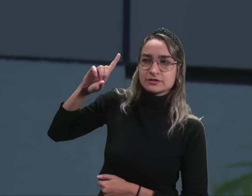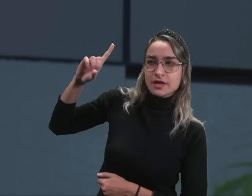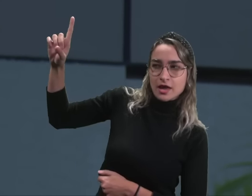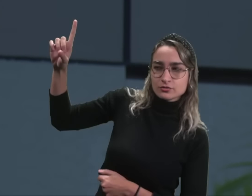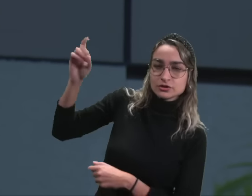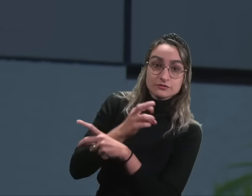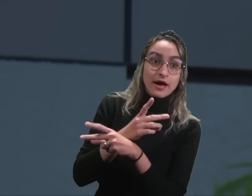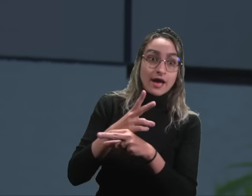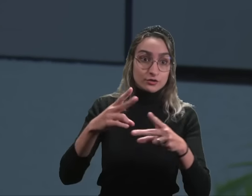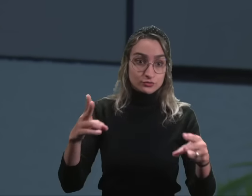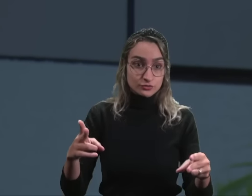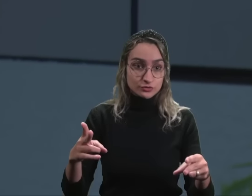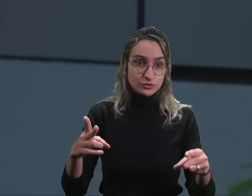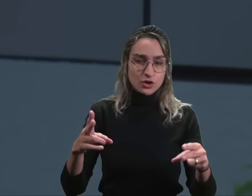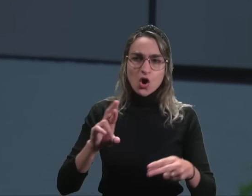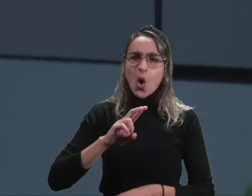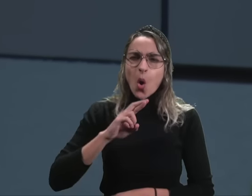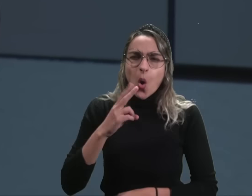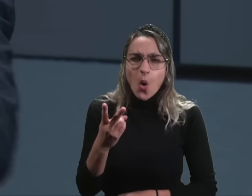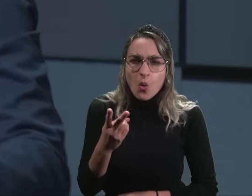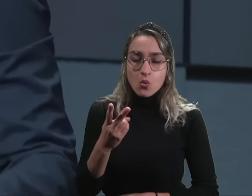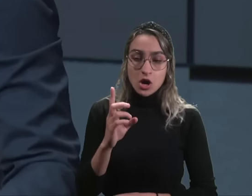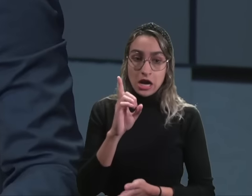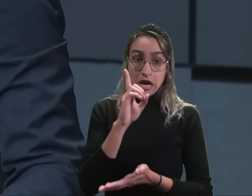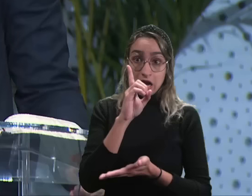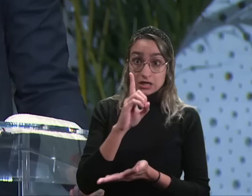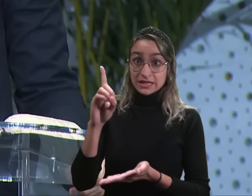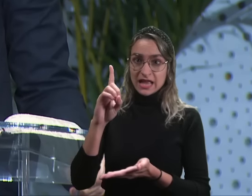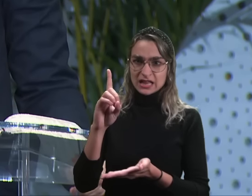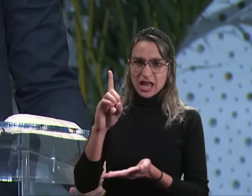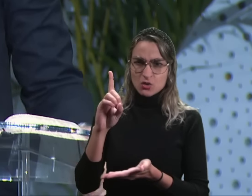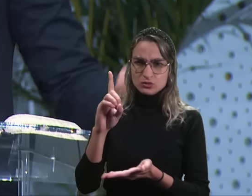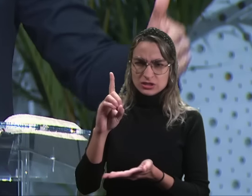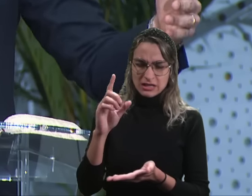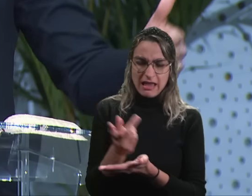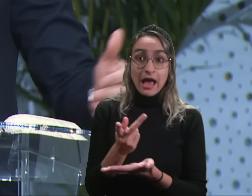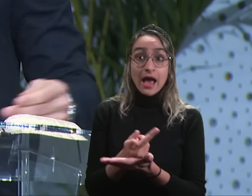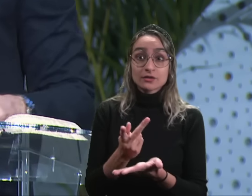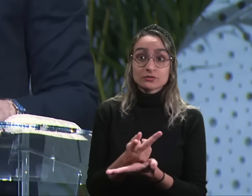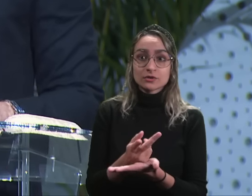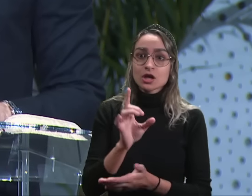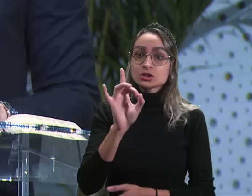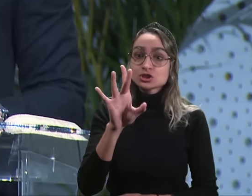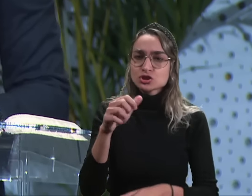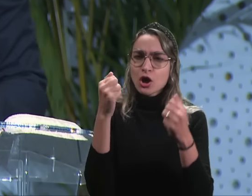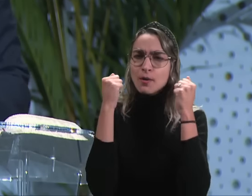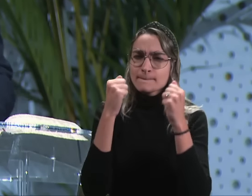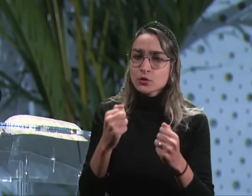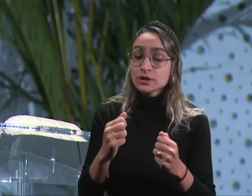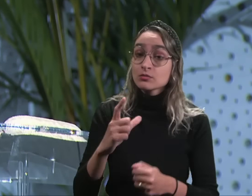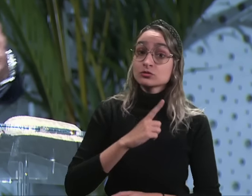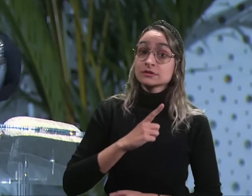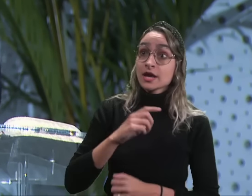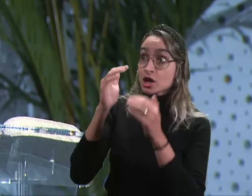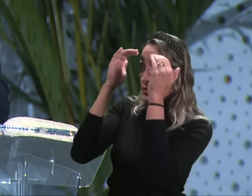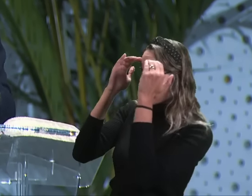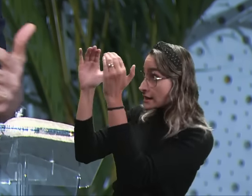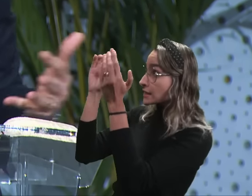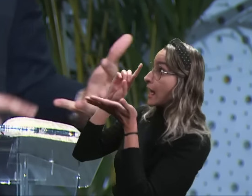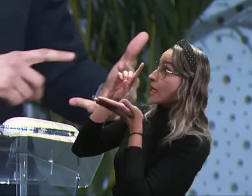tirou da Terra do Egito da terra da servidão uma consequência por amar a esse Deus seria não